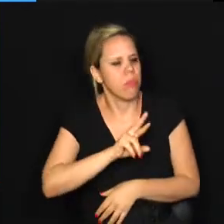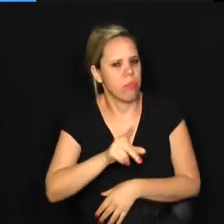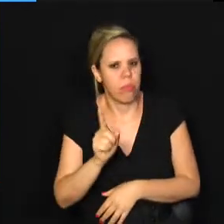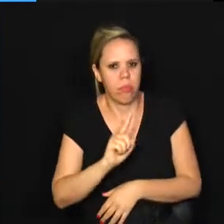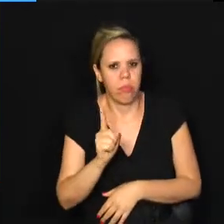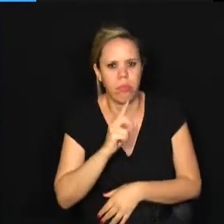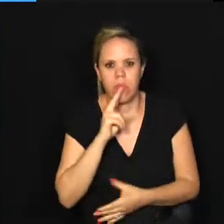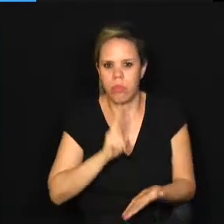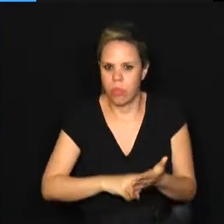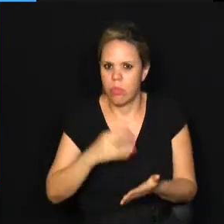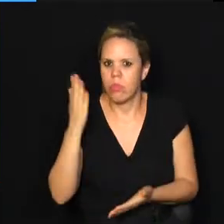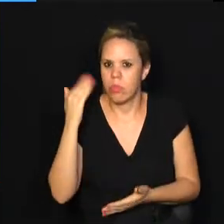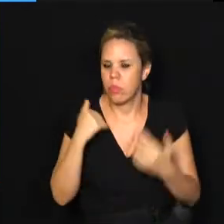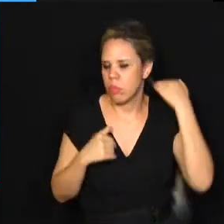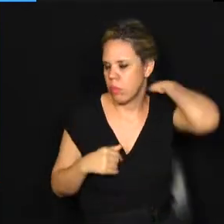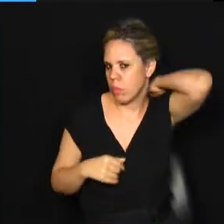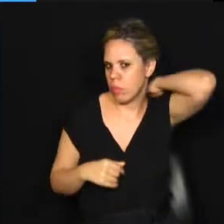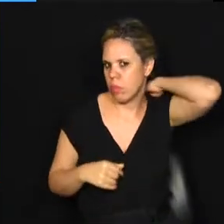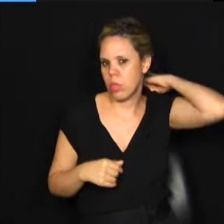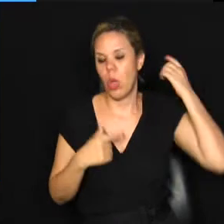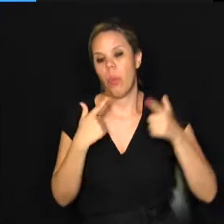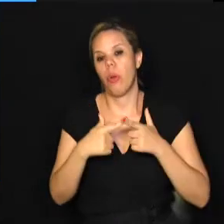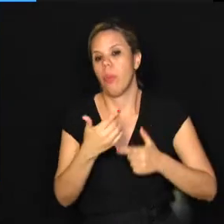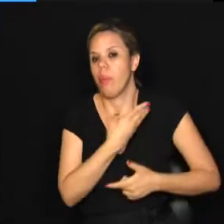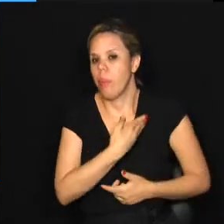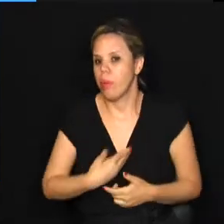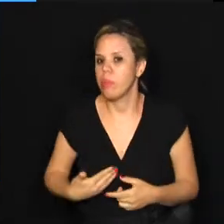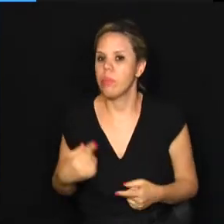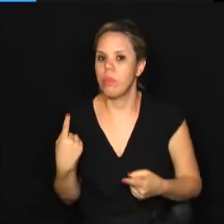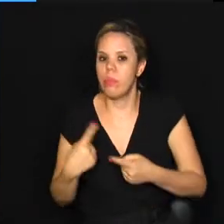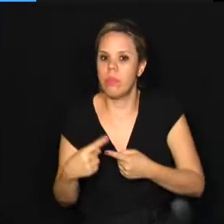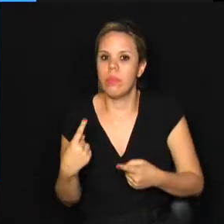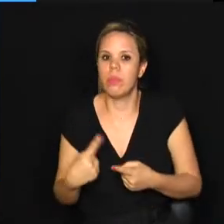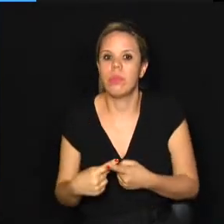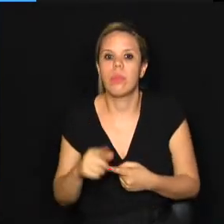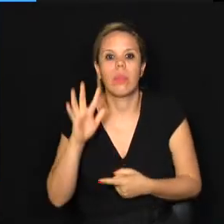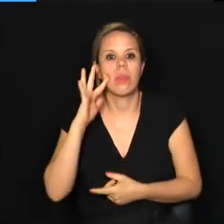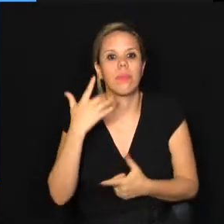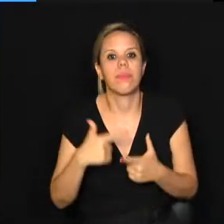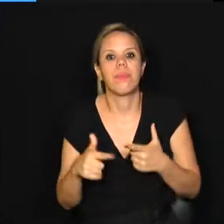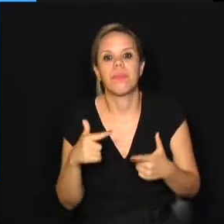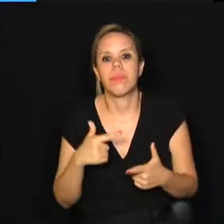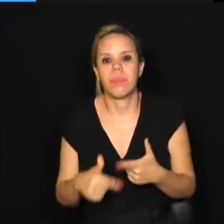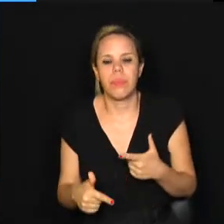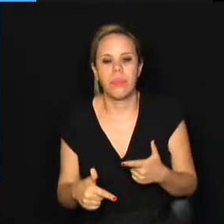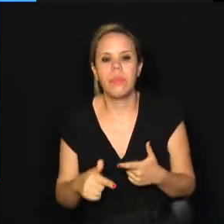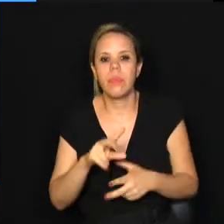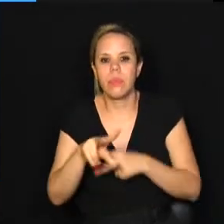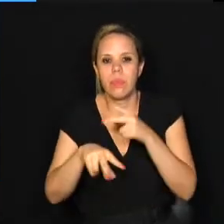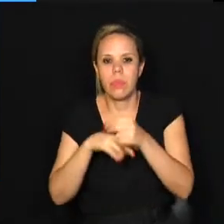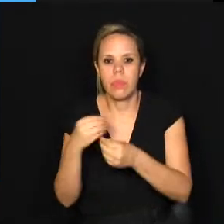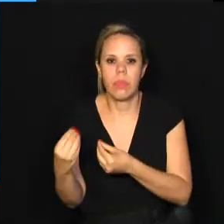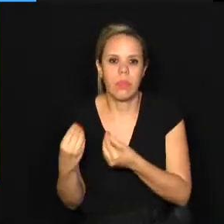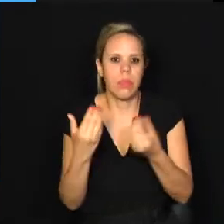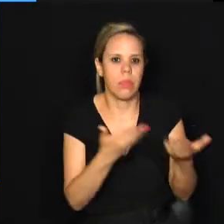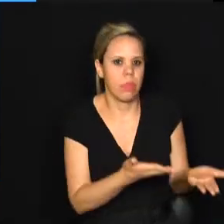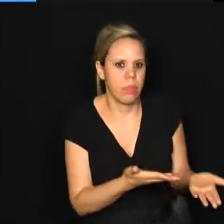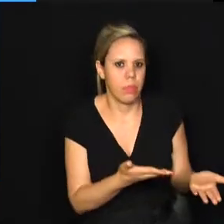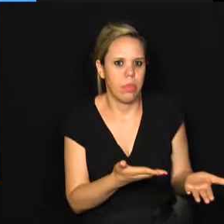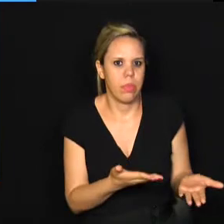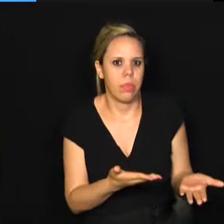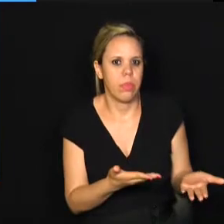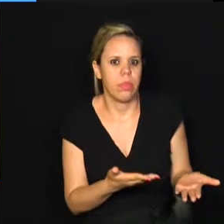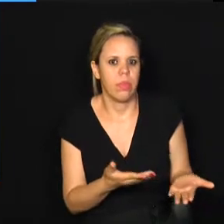Correios. A gente sabe que o problema é com os governantes, porque para resolver esse problema de encomenda, de entrega e tudo